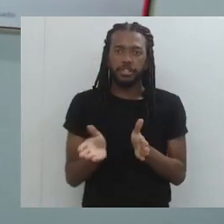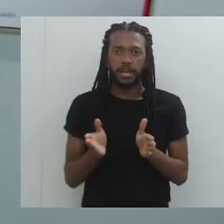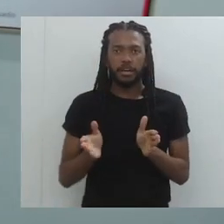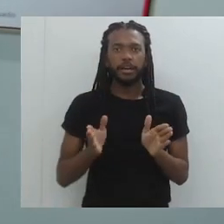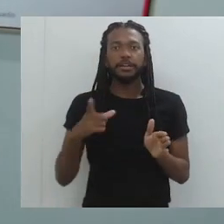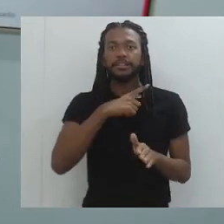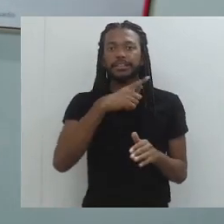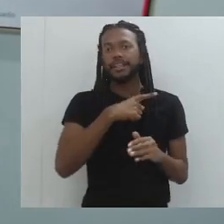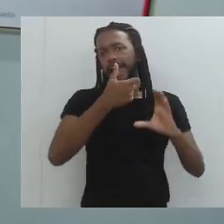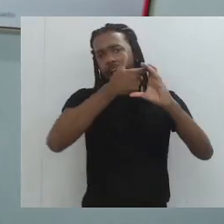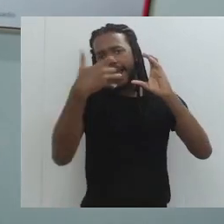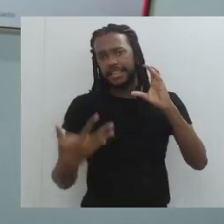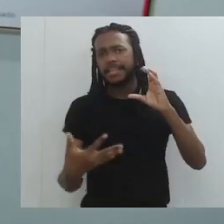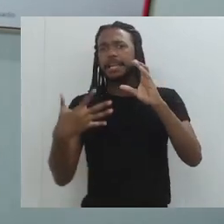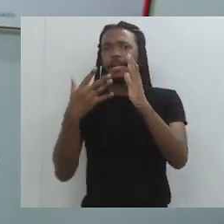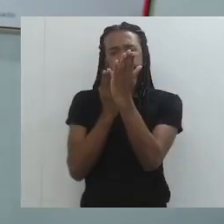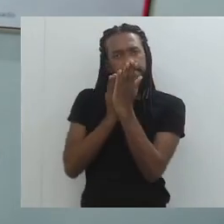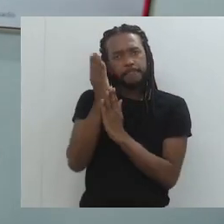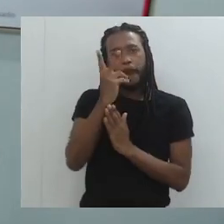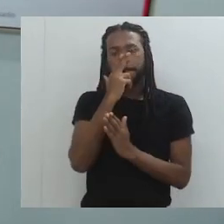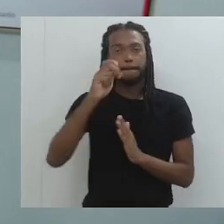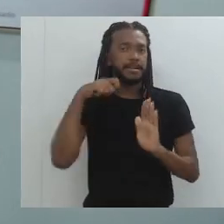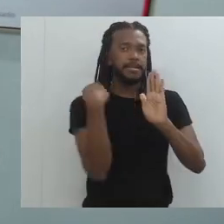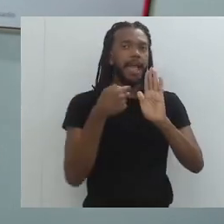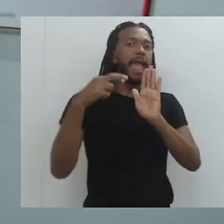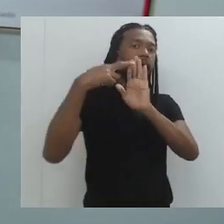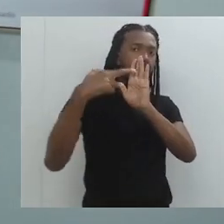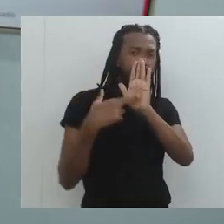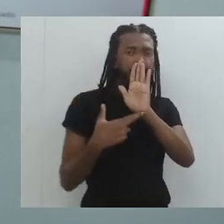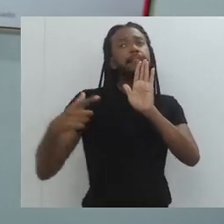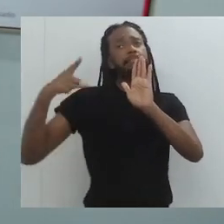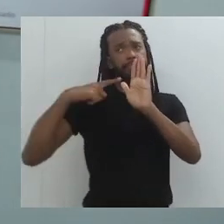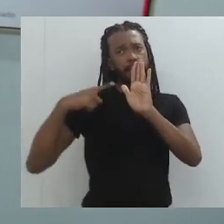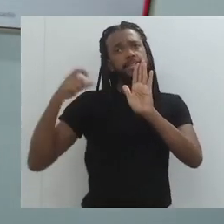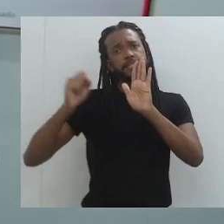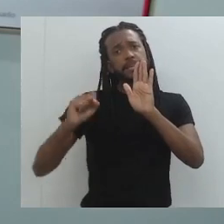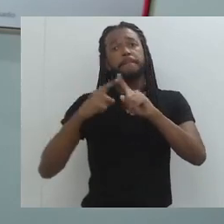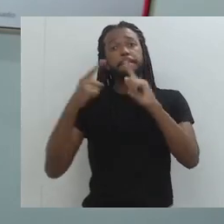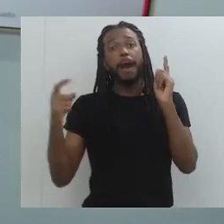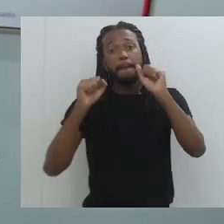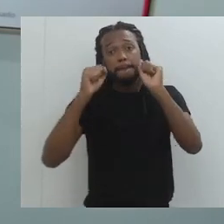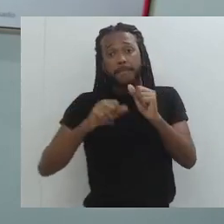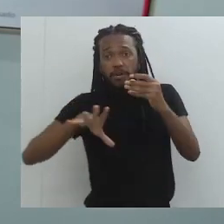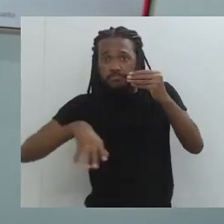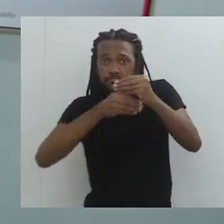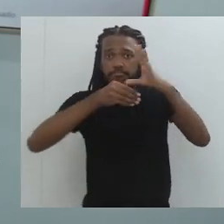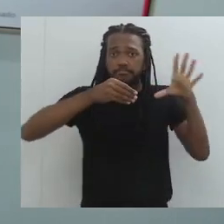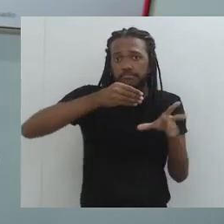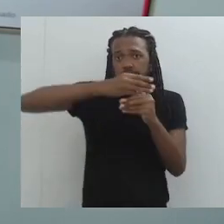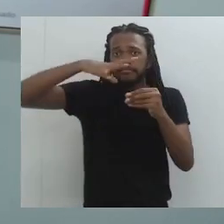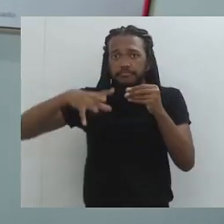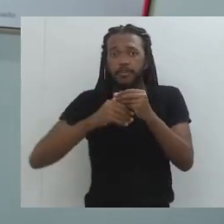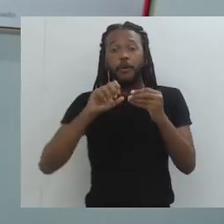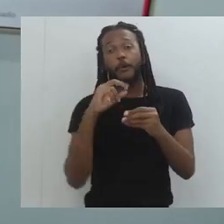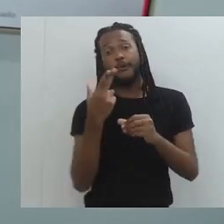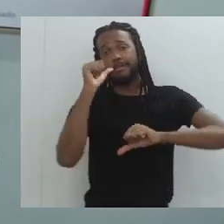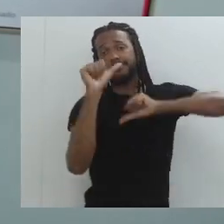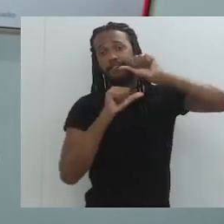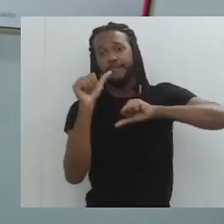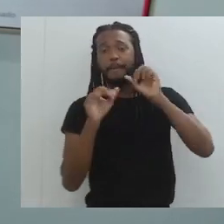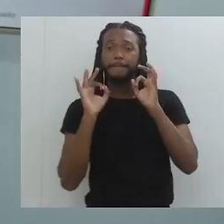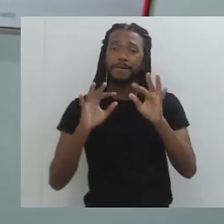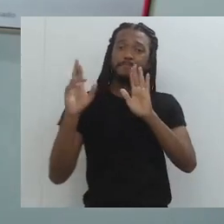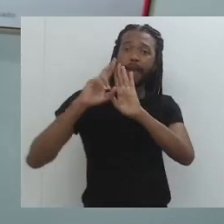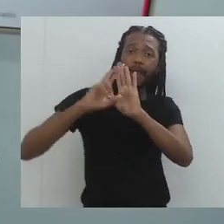as características, e uma delas são as regras, ele pode ser transformado e pode ser adicionado no novas